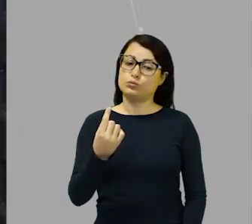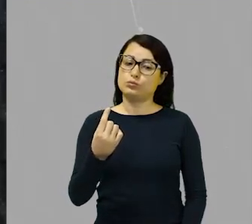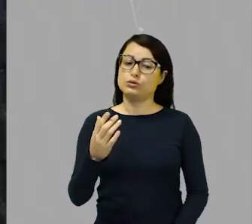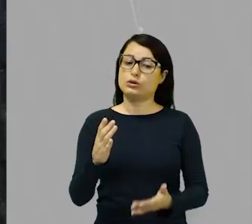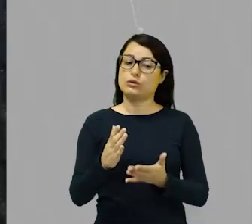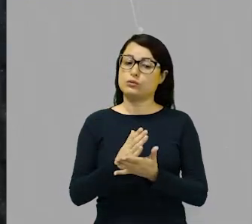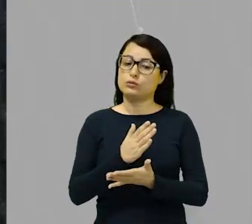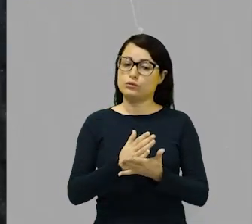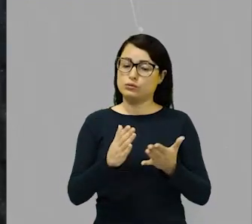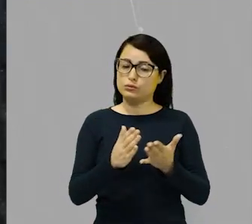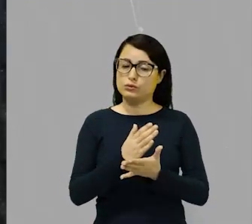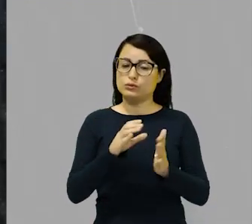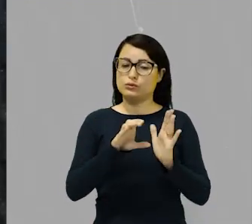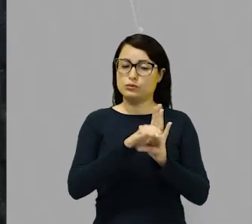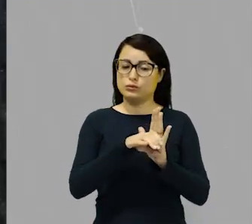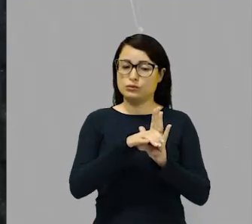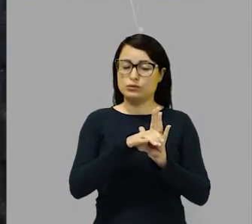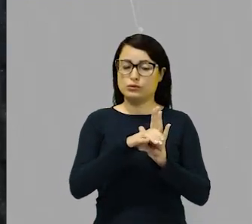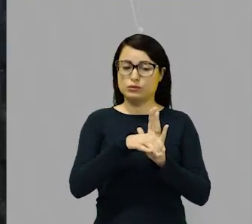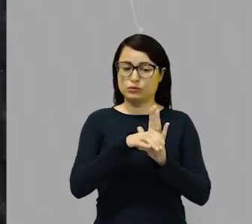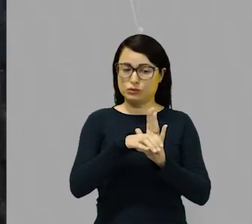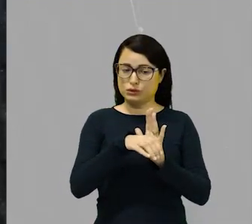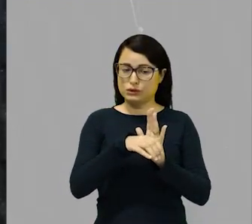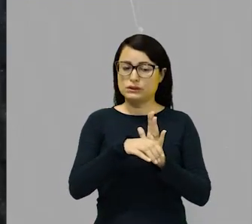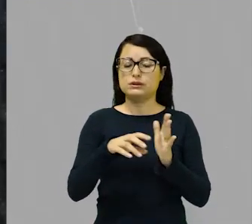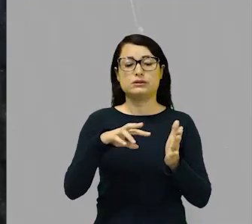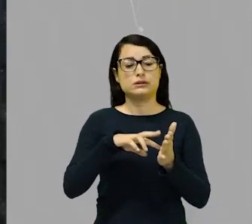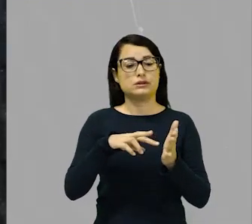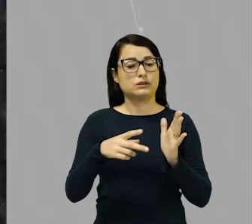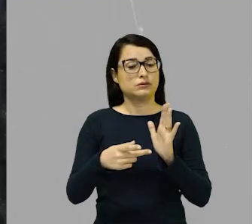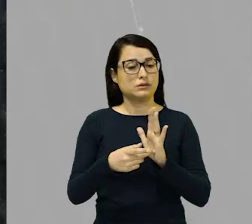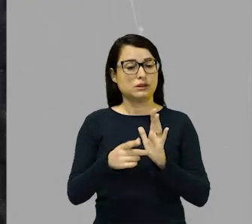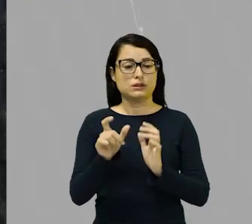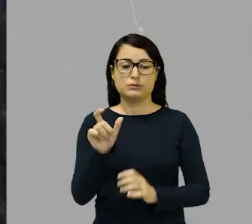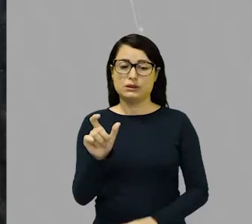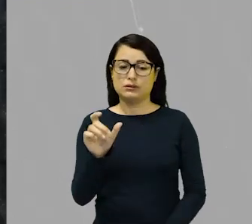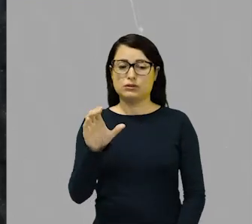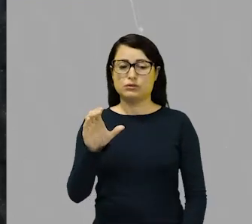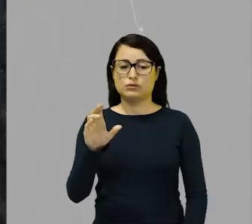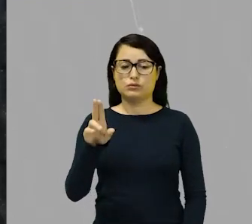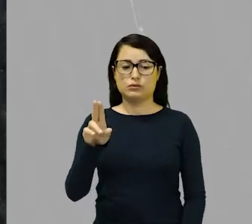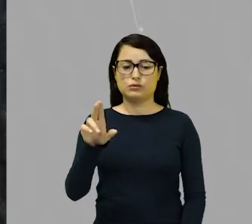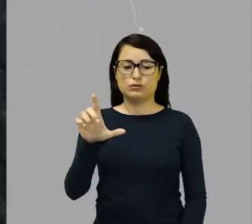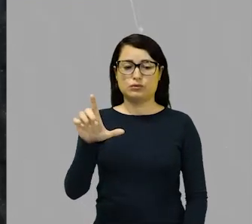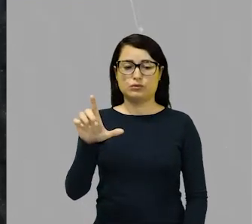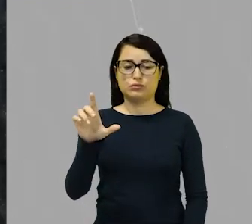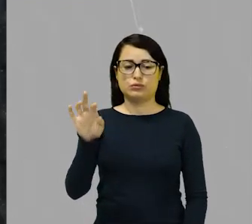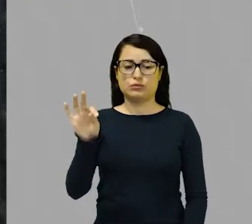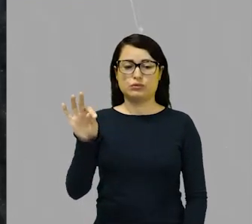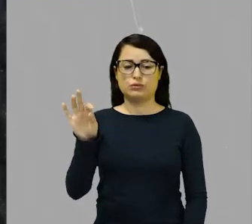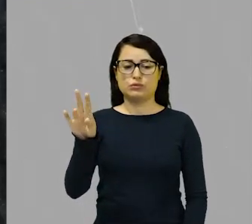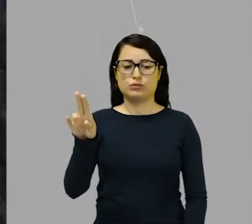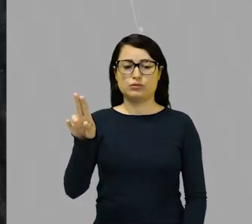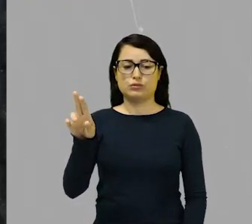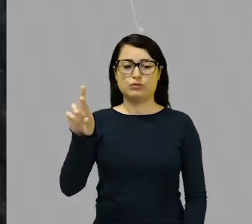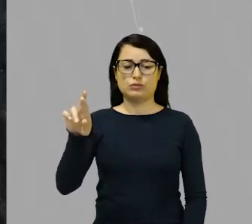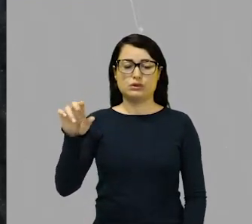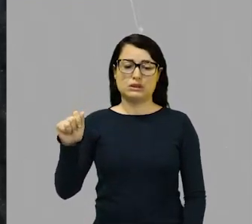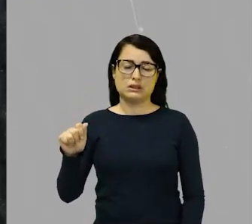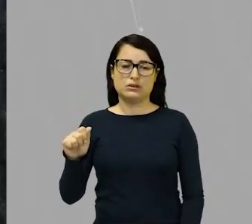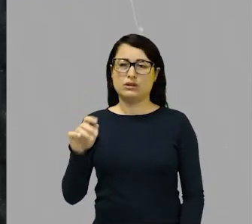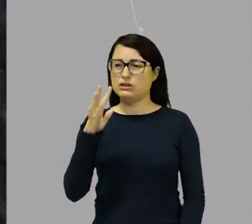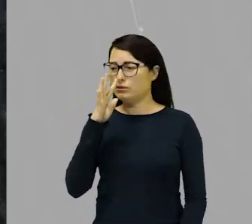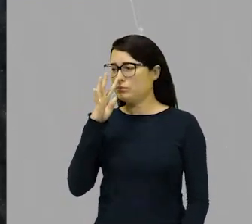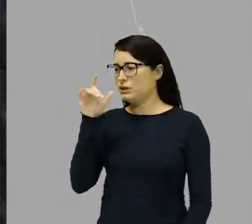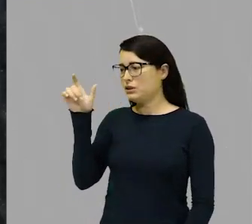conceitos, um dos significados que a palavra cultura tem. Por exemplo, se eu falo para ti que eu admiro muito alguma pessoa,